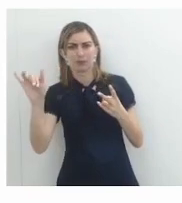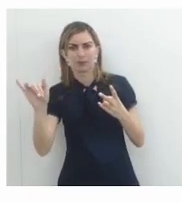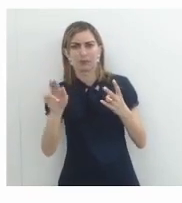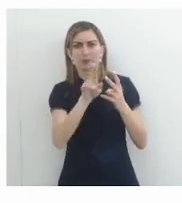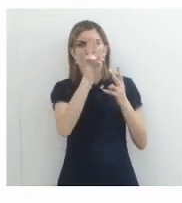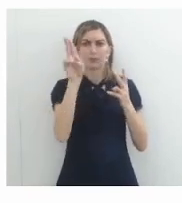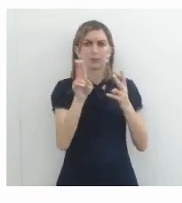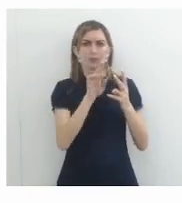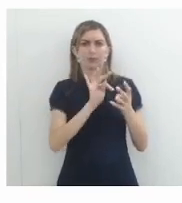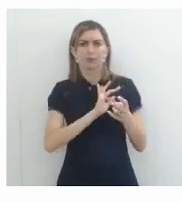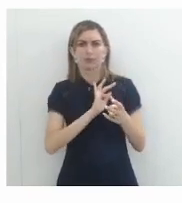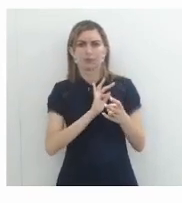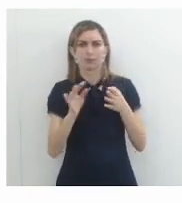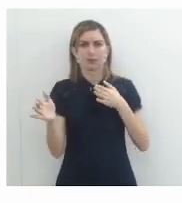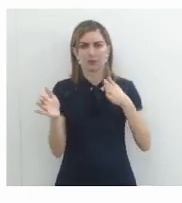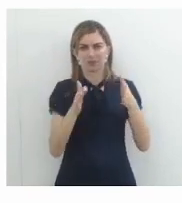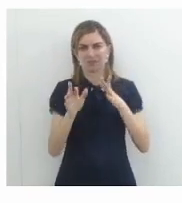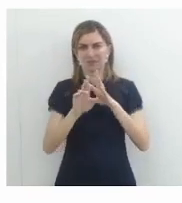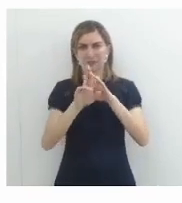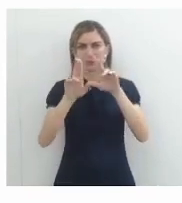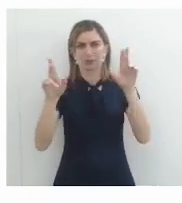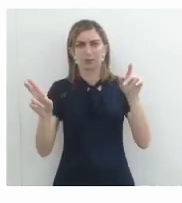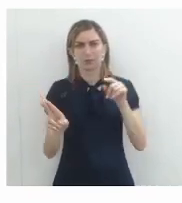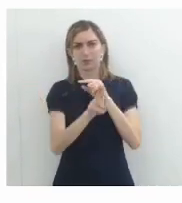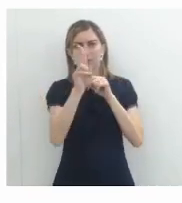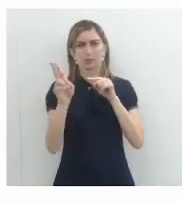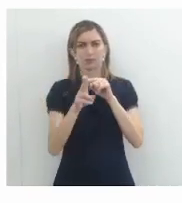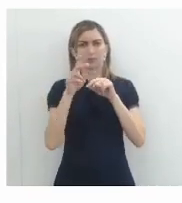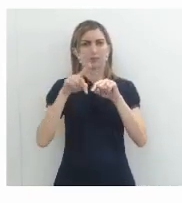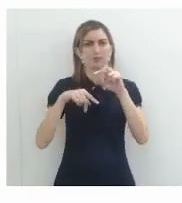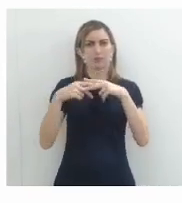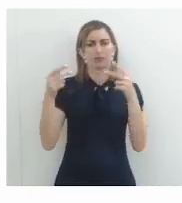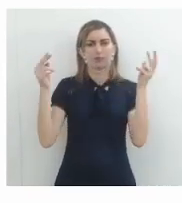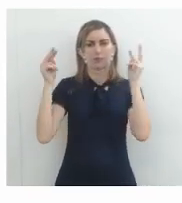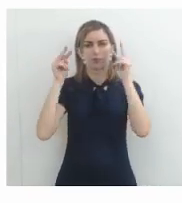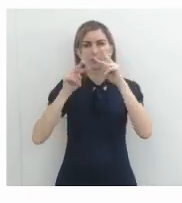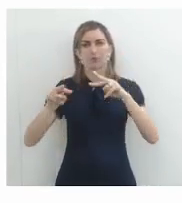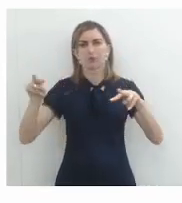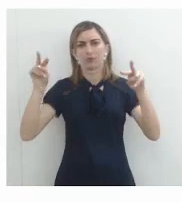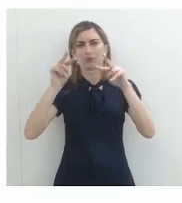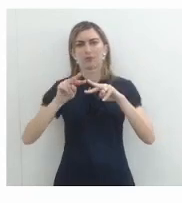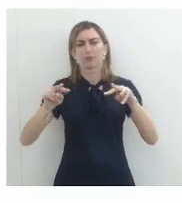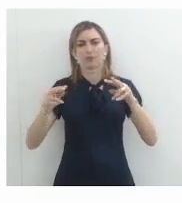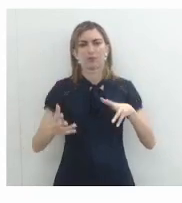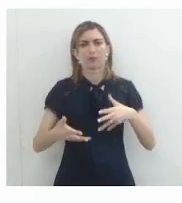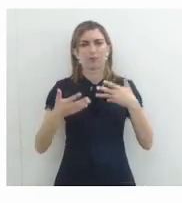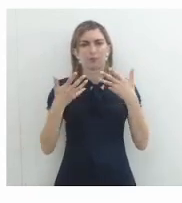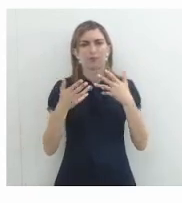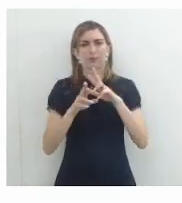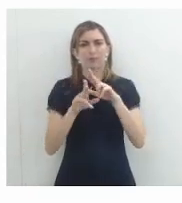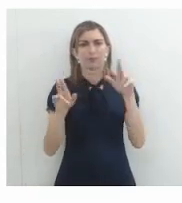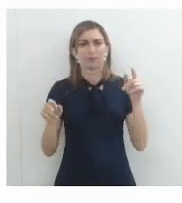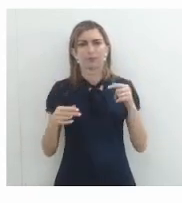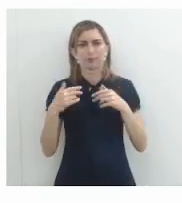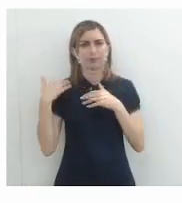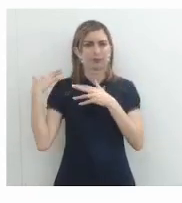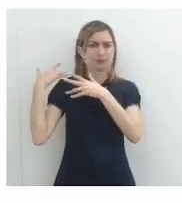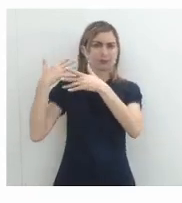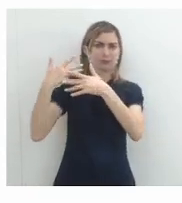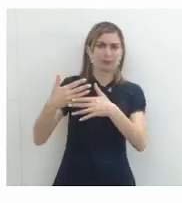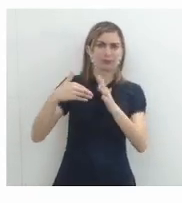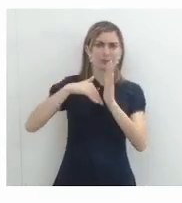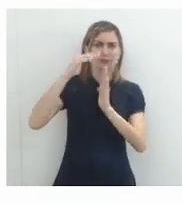esse período, certo? E diferentes formas de usar os elementos visuais que geram efeitos diversos. Então, desde a época da